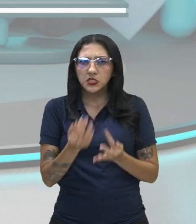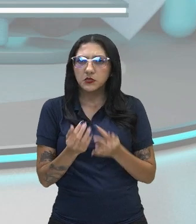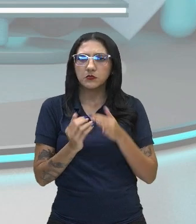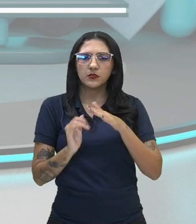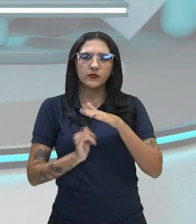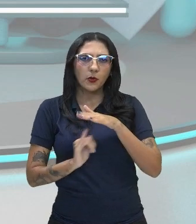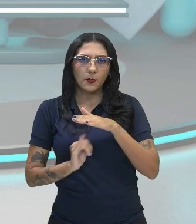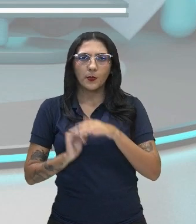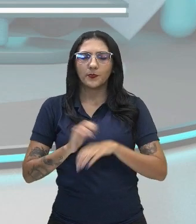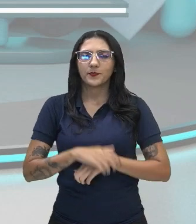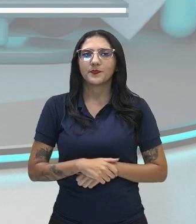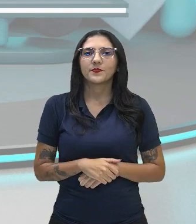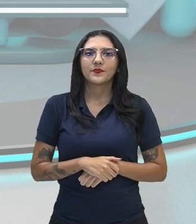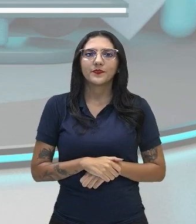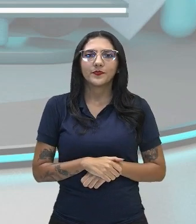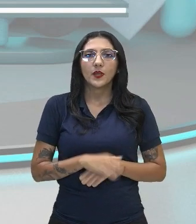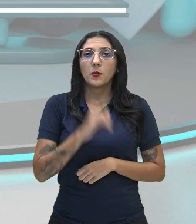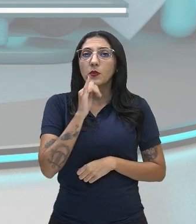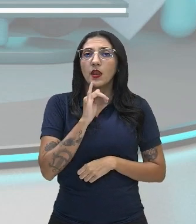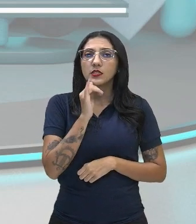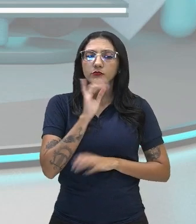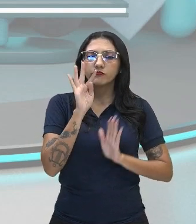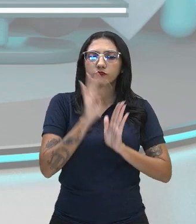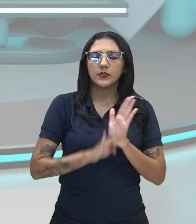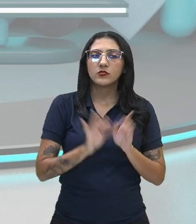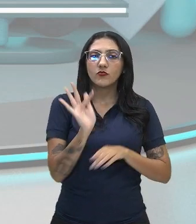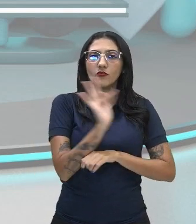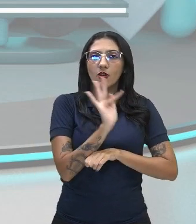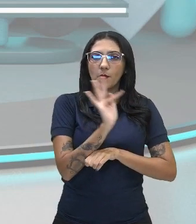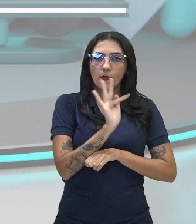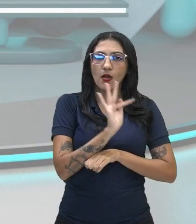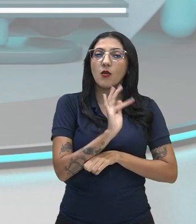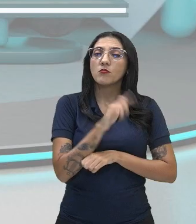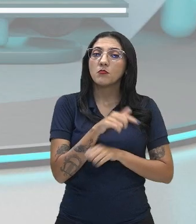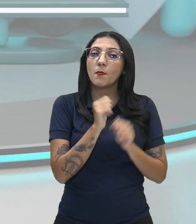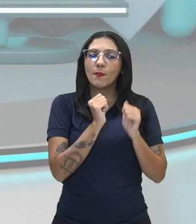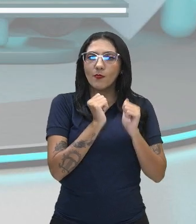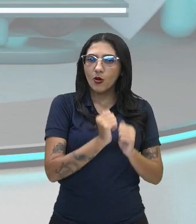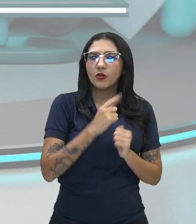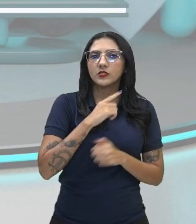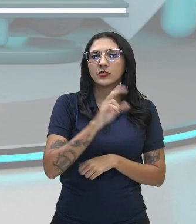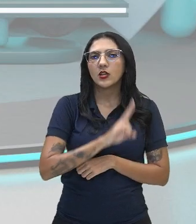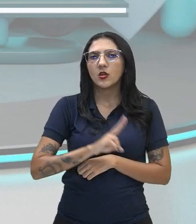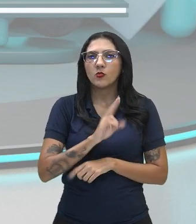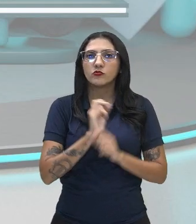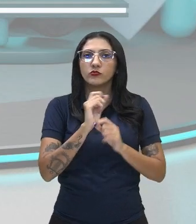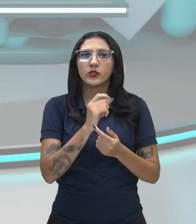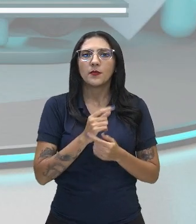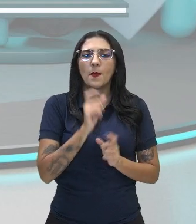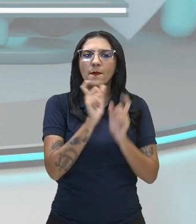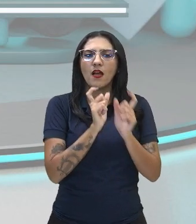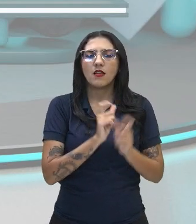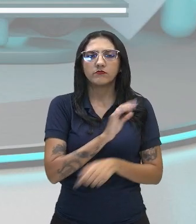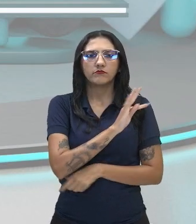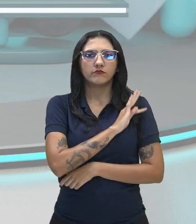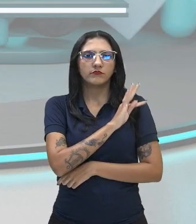Por exemplo, um texto formal, ele pode utilizar linguagem